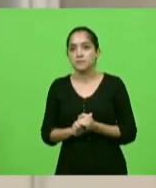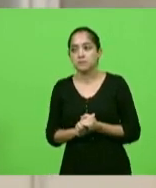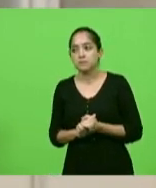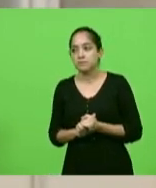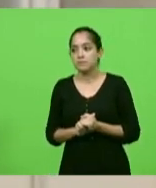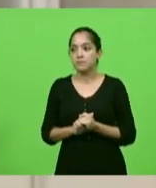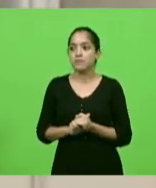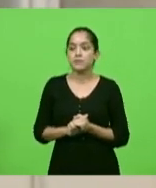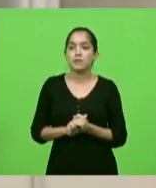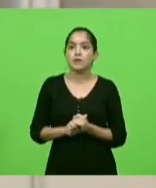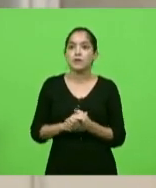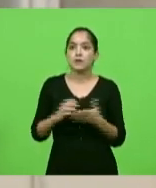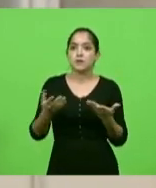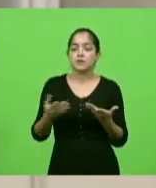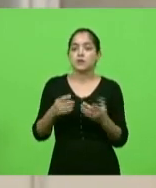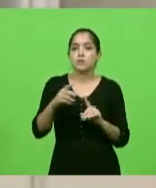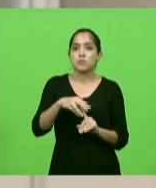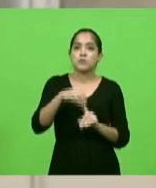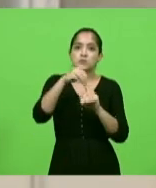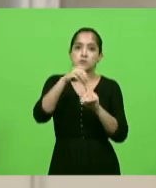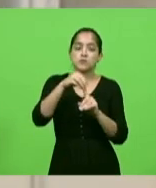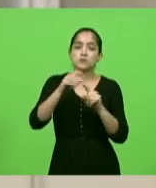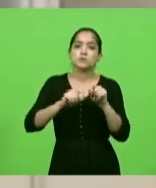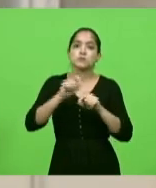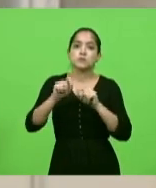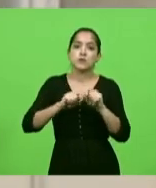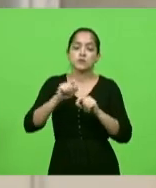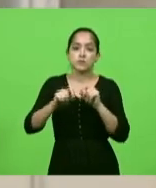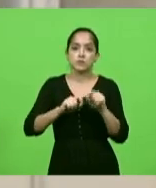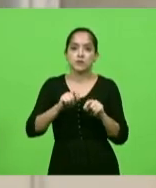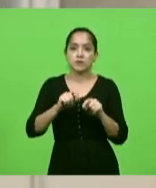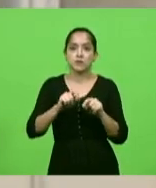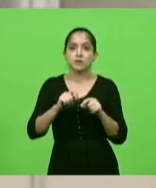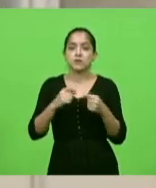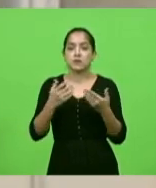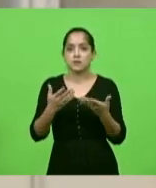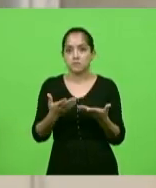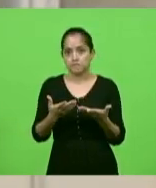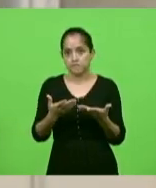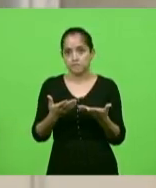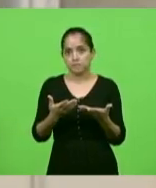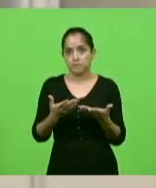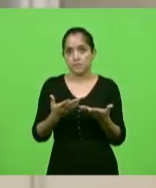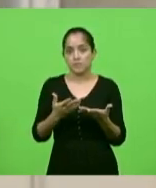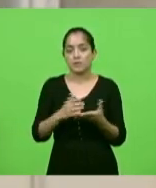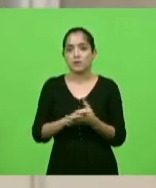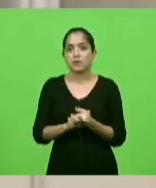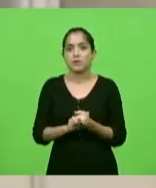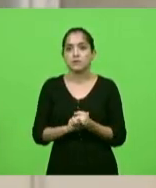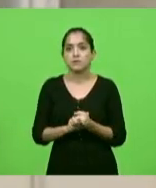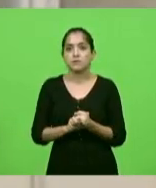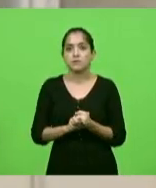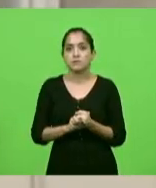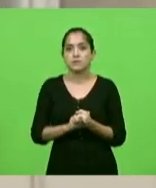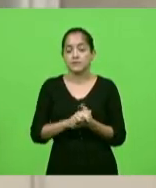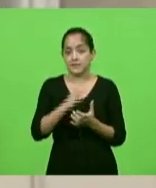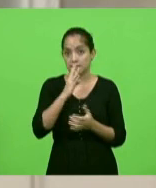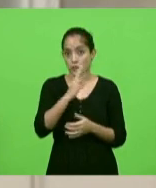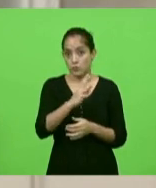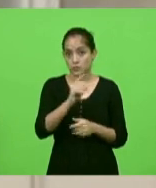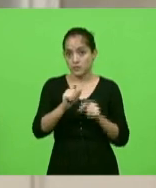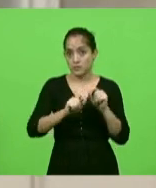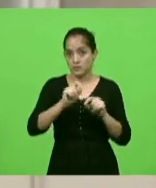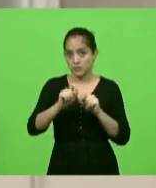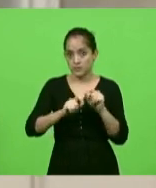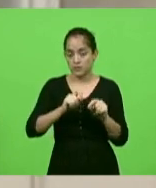os putos que eu destaco acerca desta desta imputação e